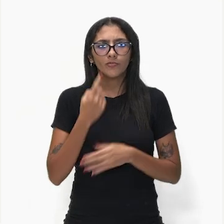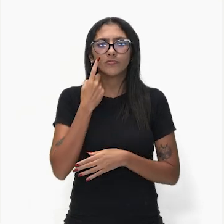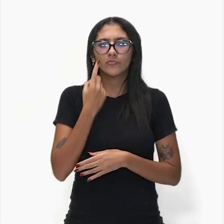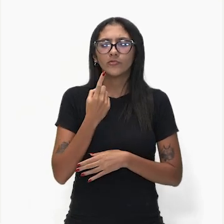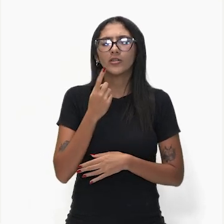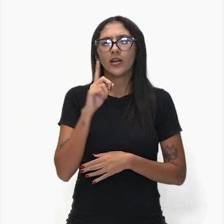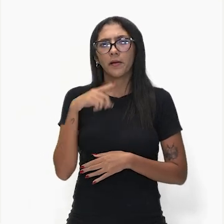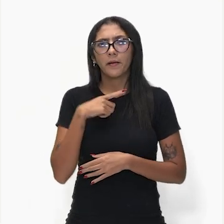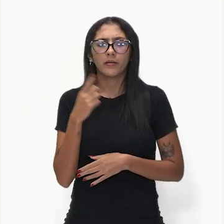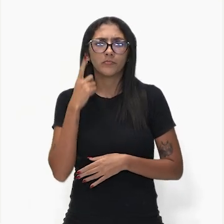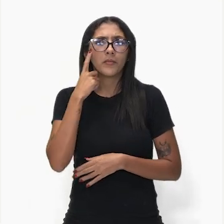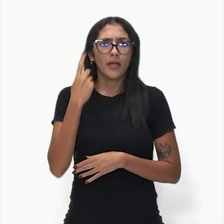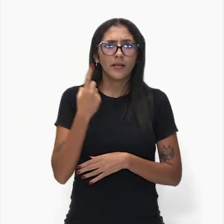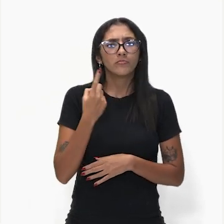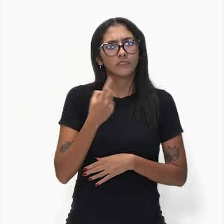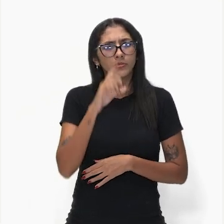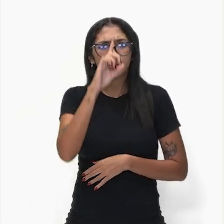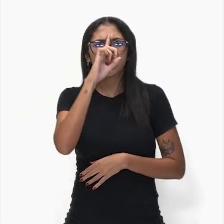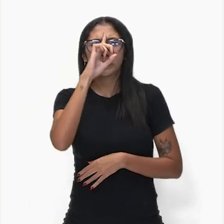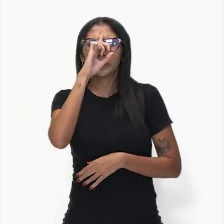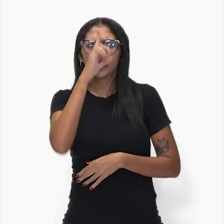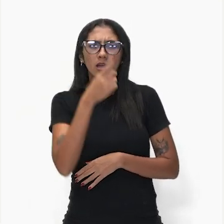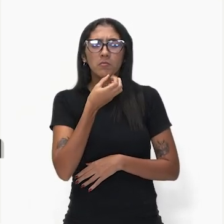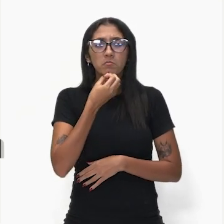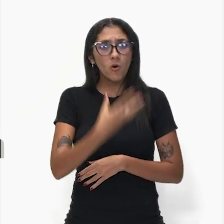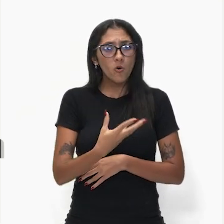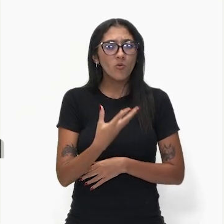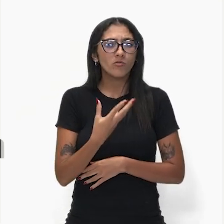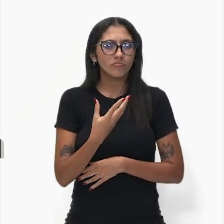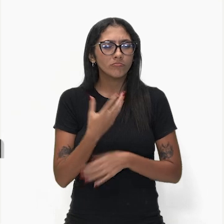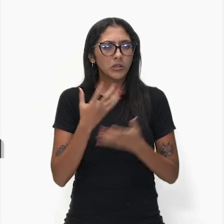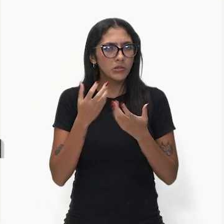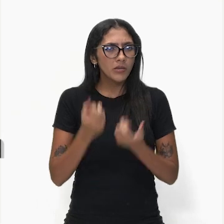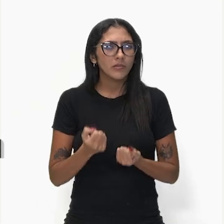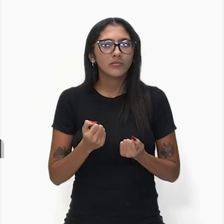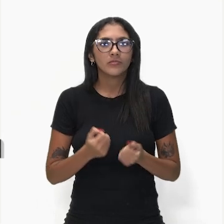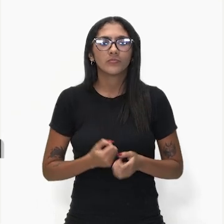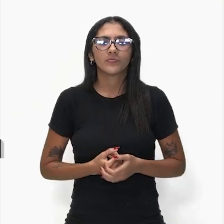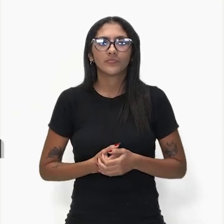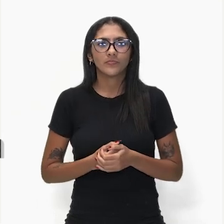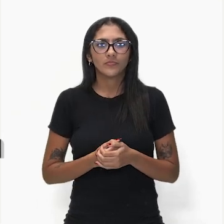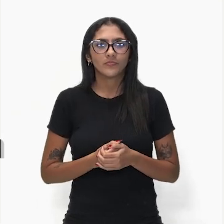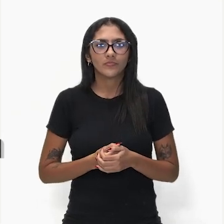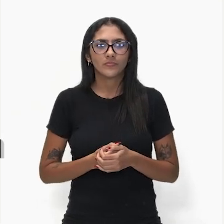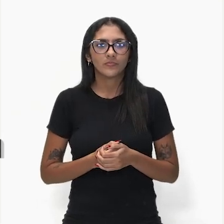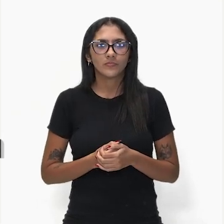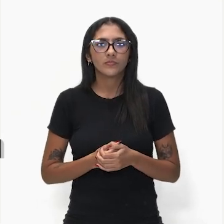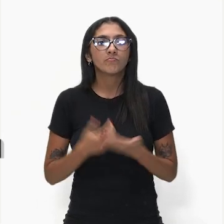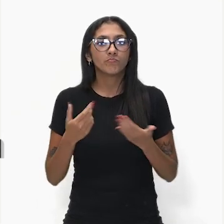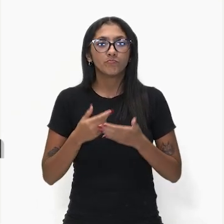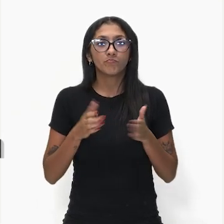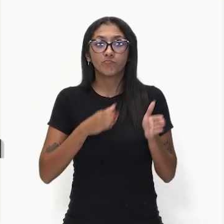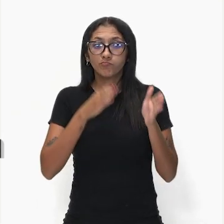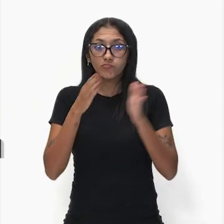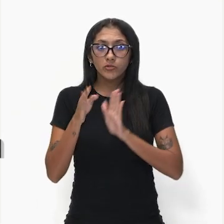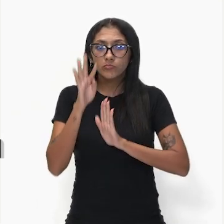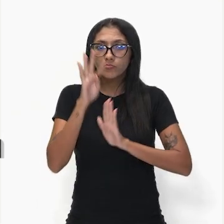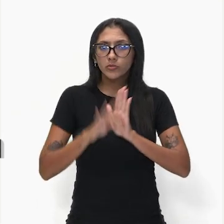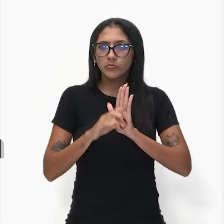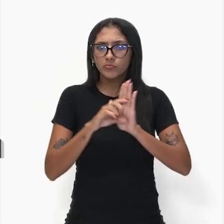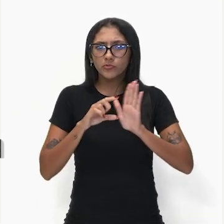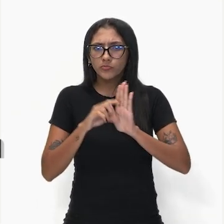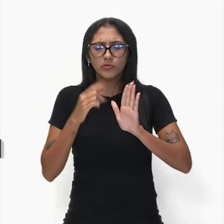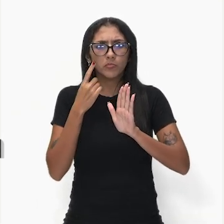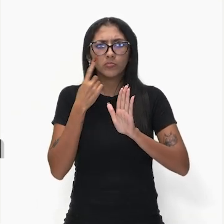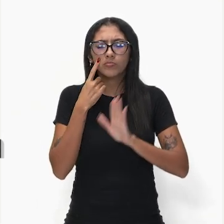bons olhos, certo? E na sequência, agora vocês observam como eles